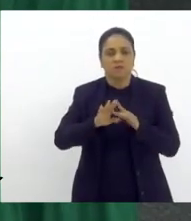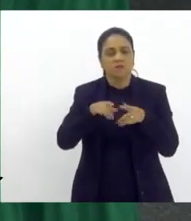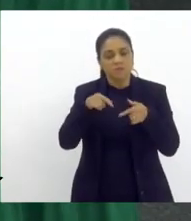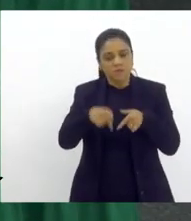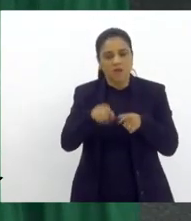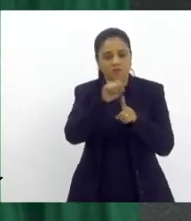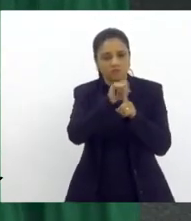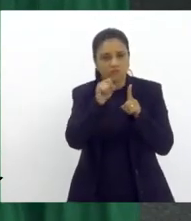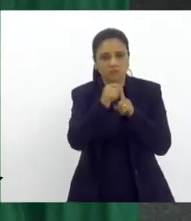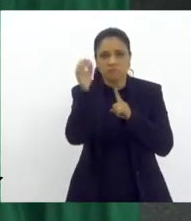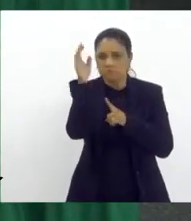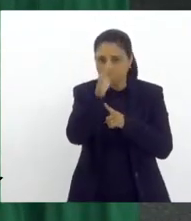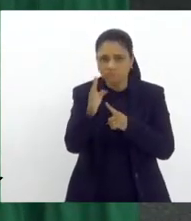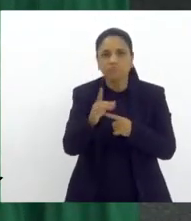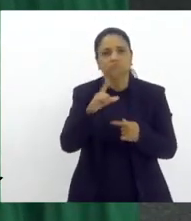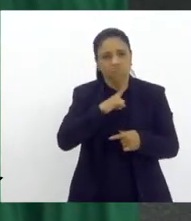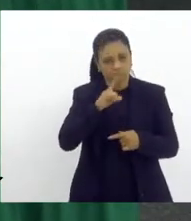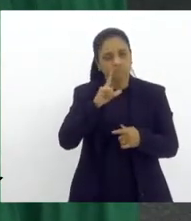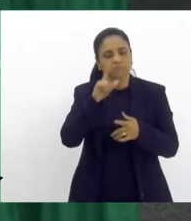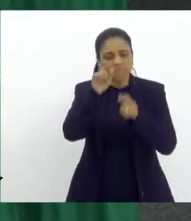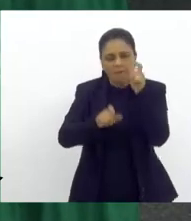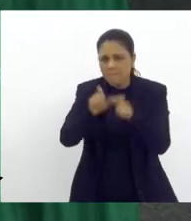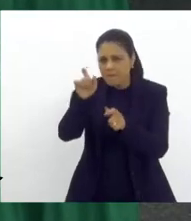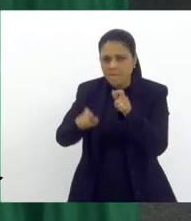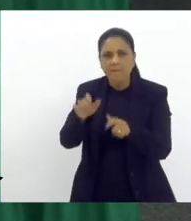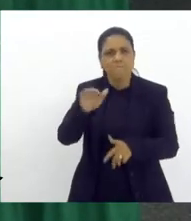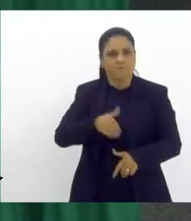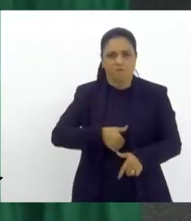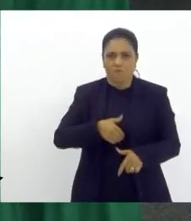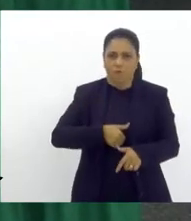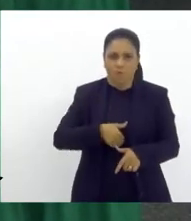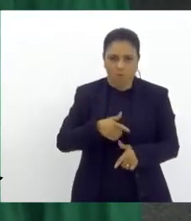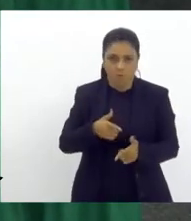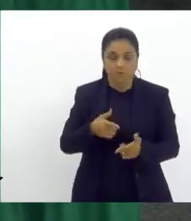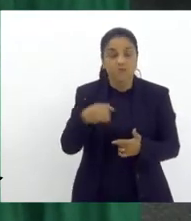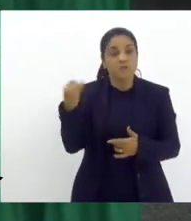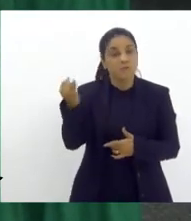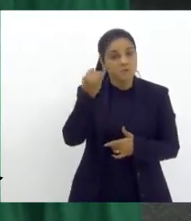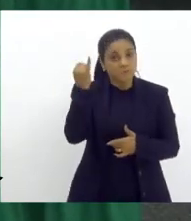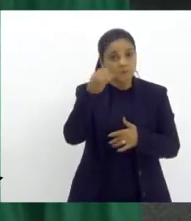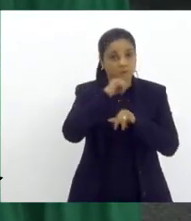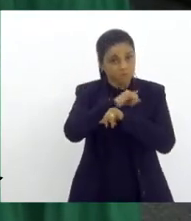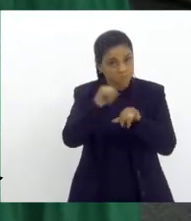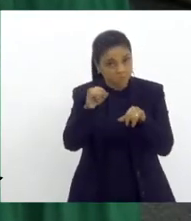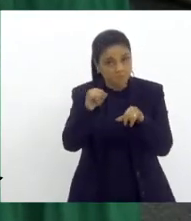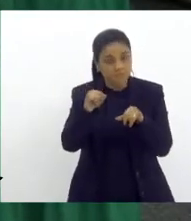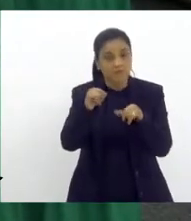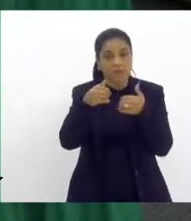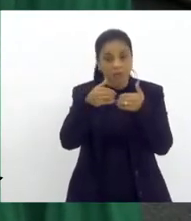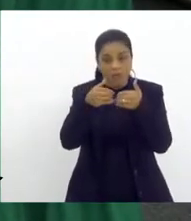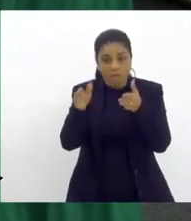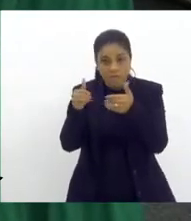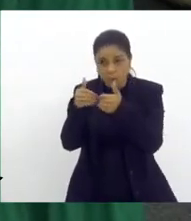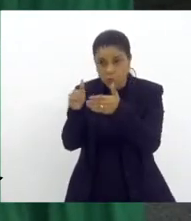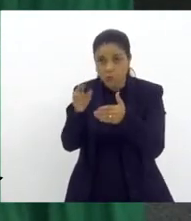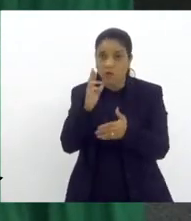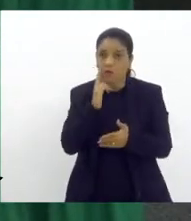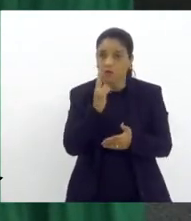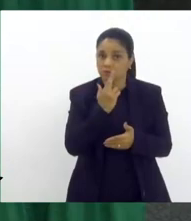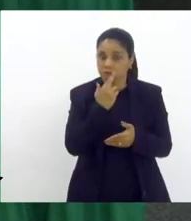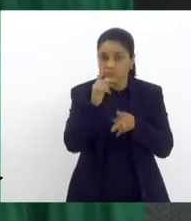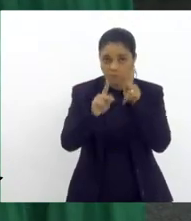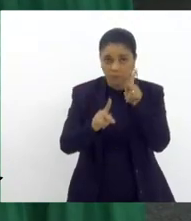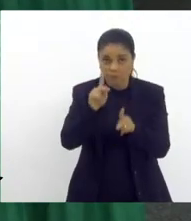sociedade brasileira muito importante a gente dizer também que a reabertura desses restaurantes populares